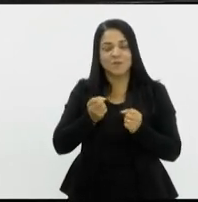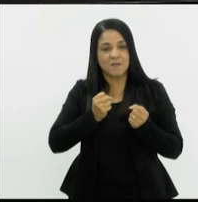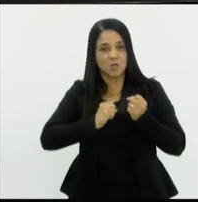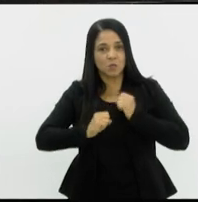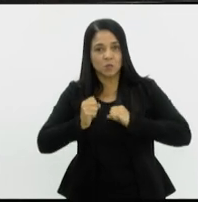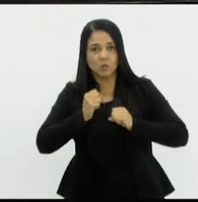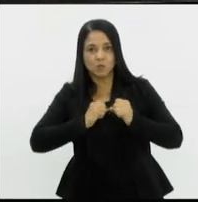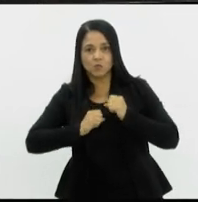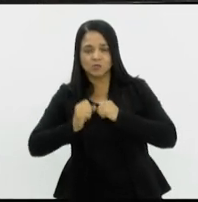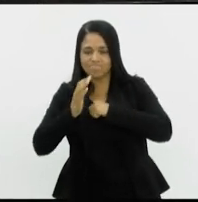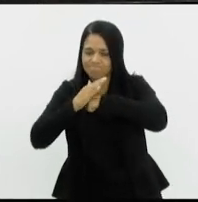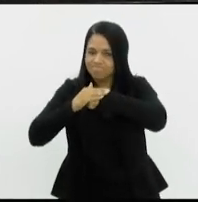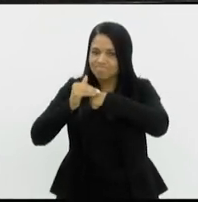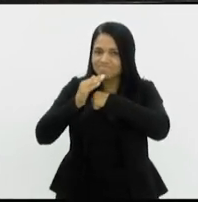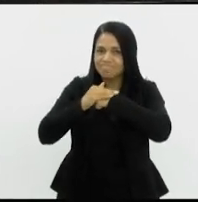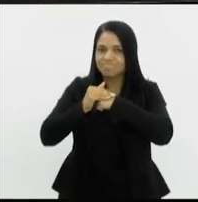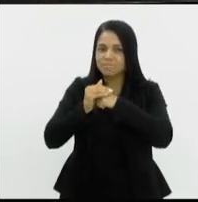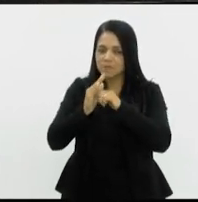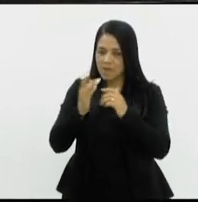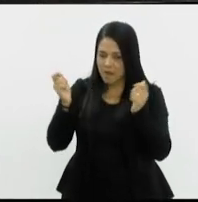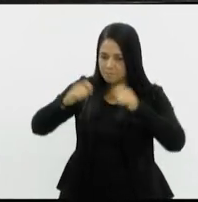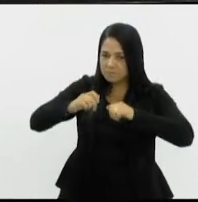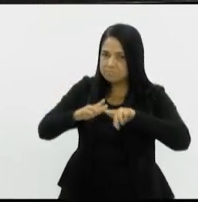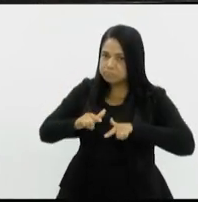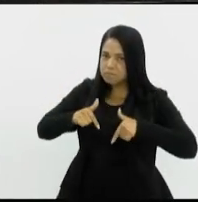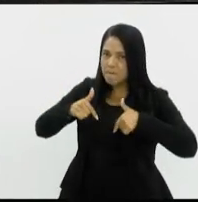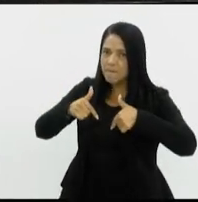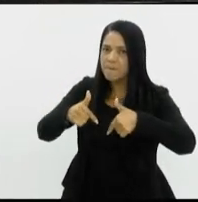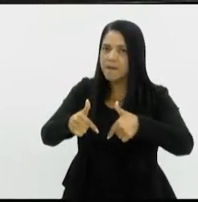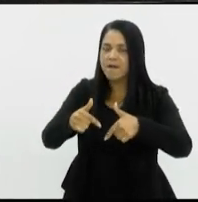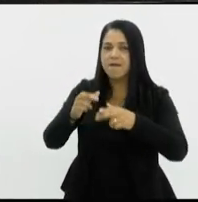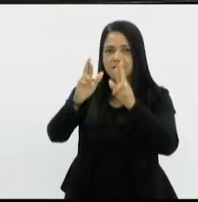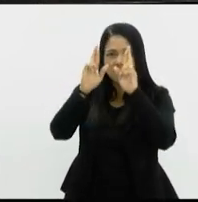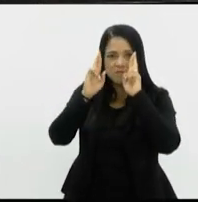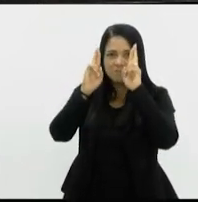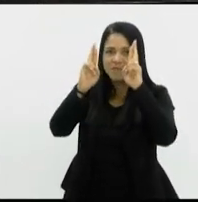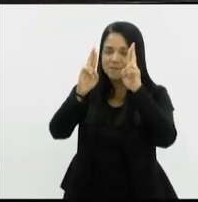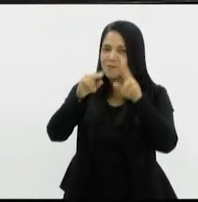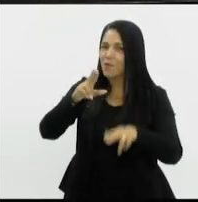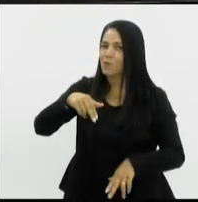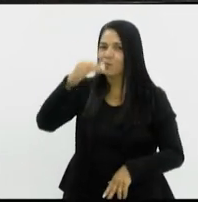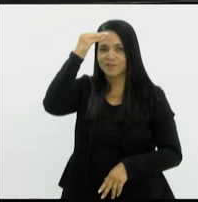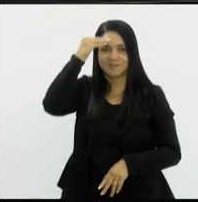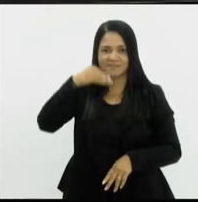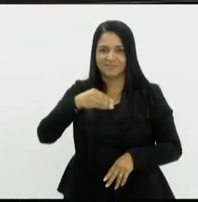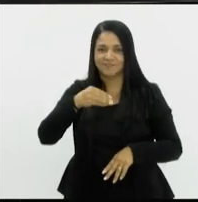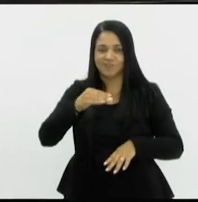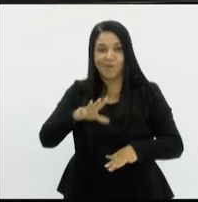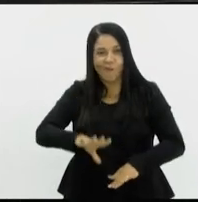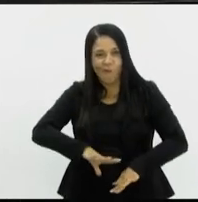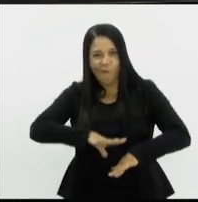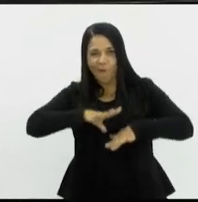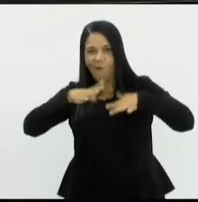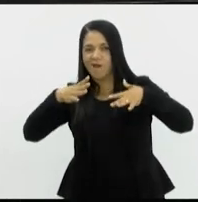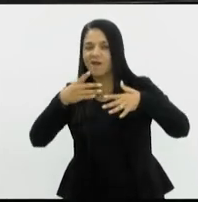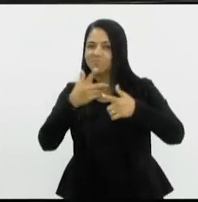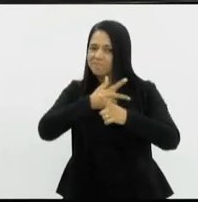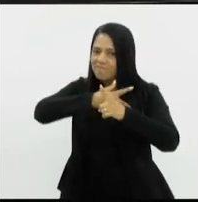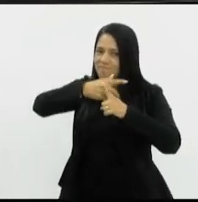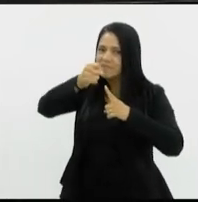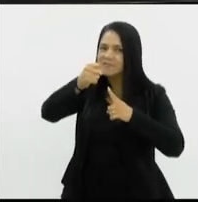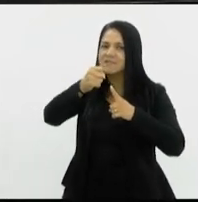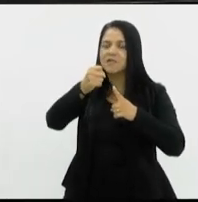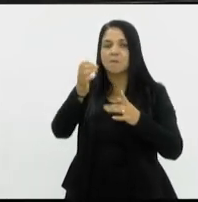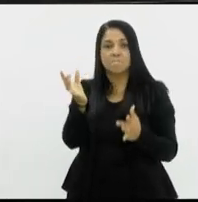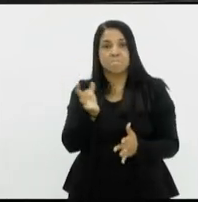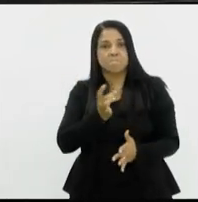a capacitação para avançarmos, a esperança para não desistirmos, a coragem para vencermos os